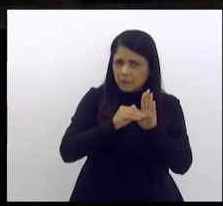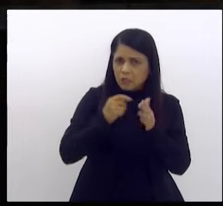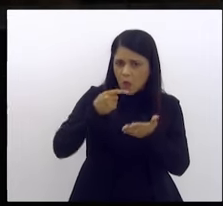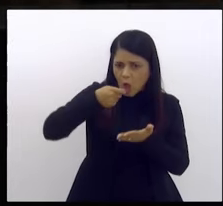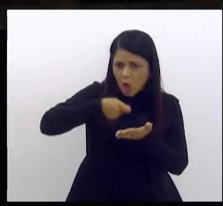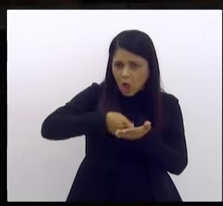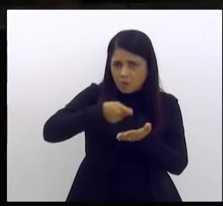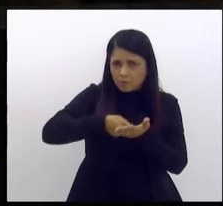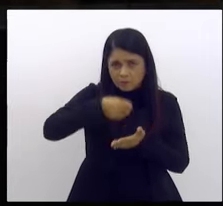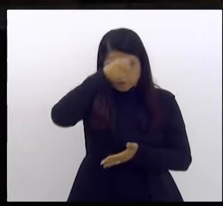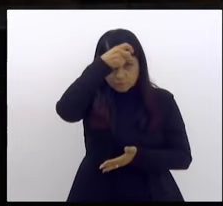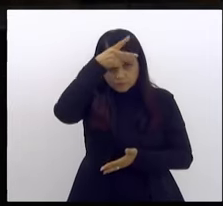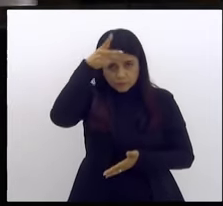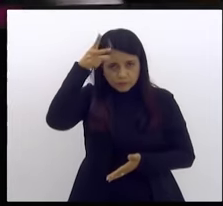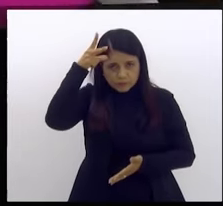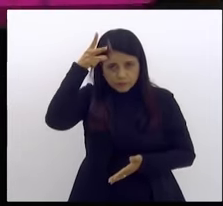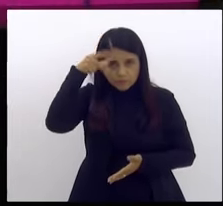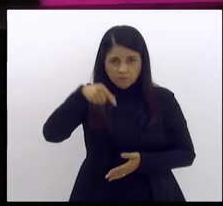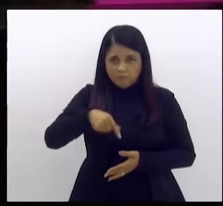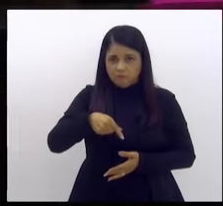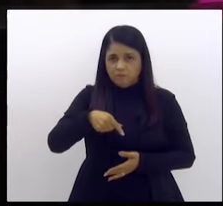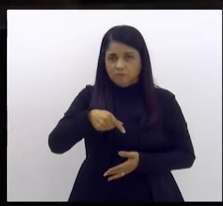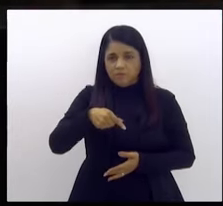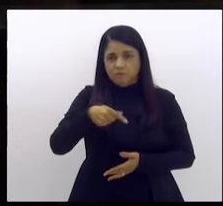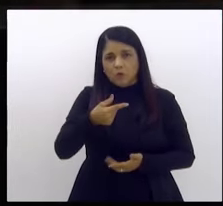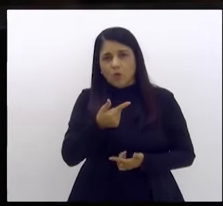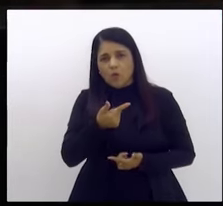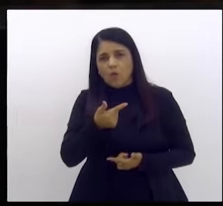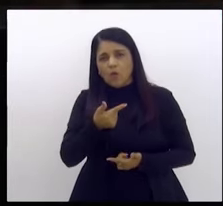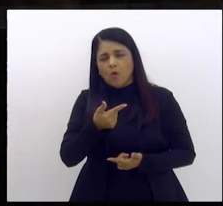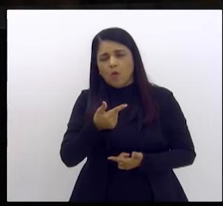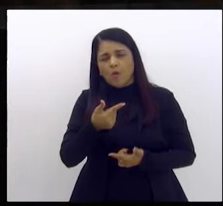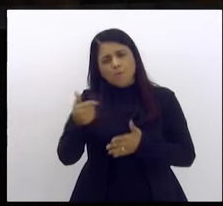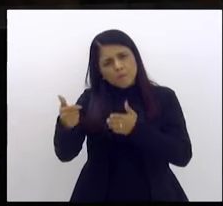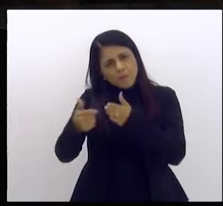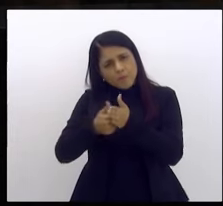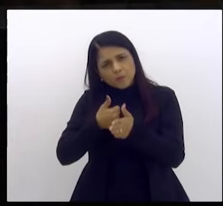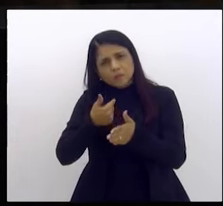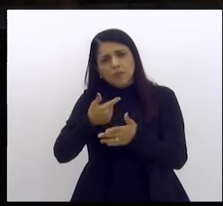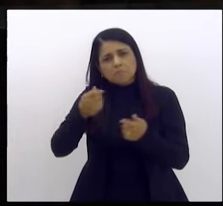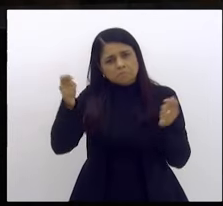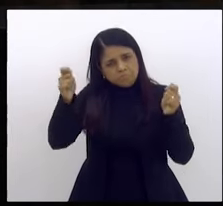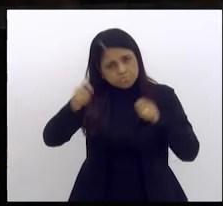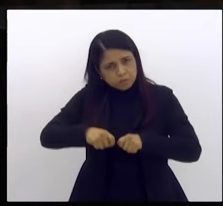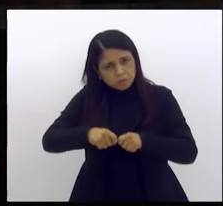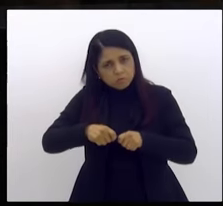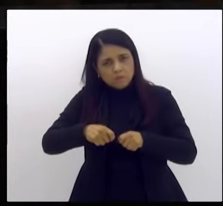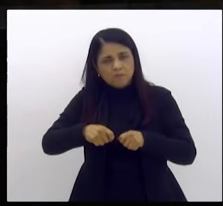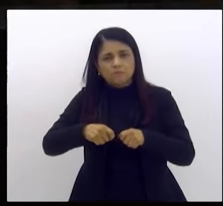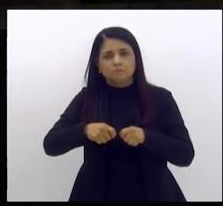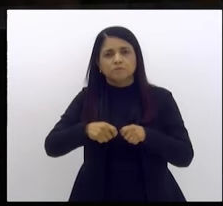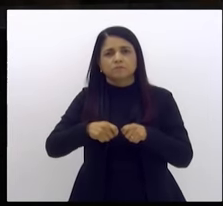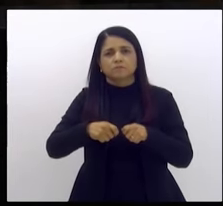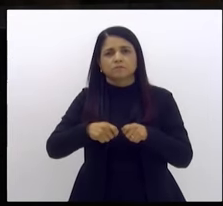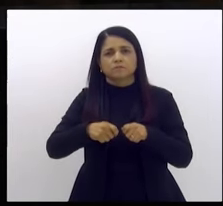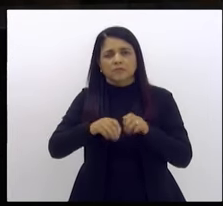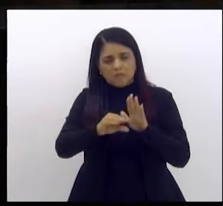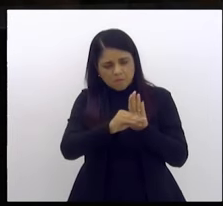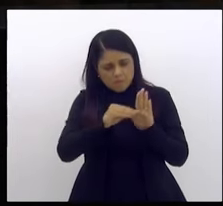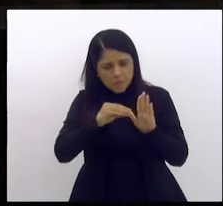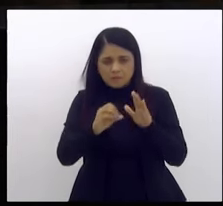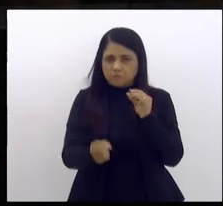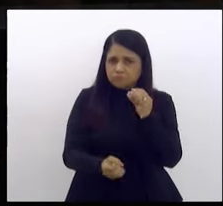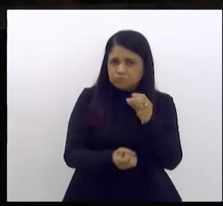os municípios. Outros me perguntaram se é possível produzir